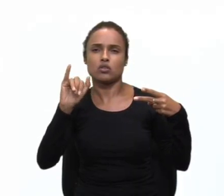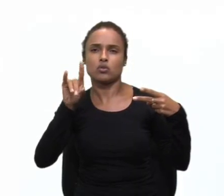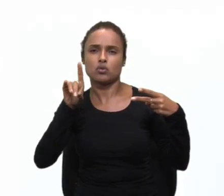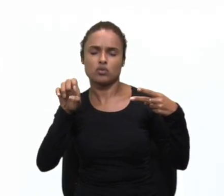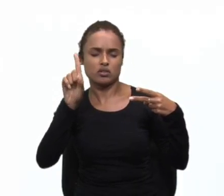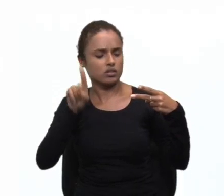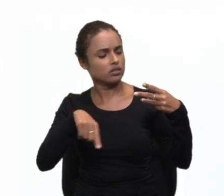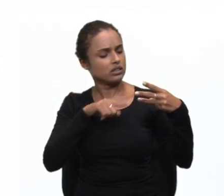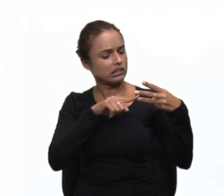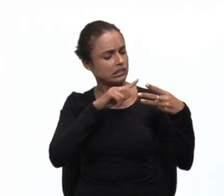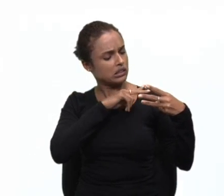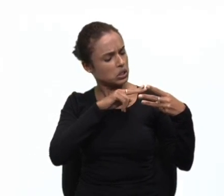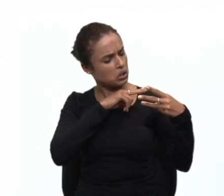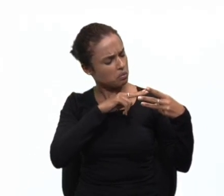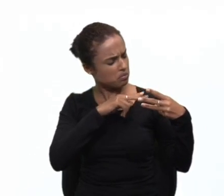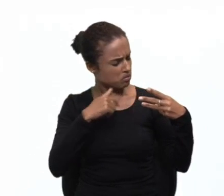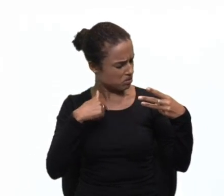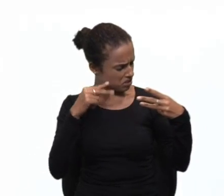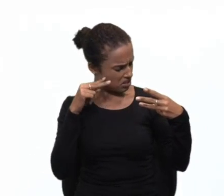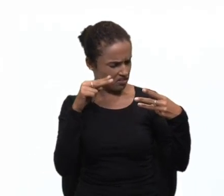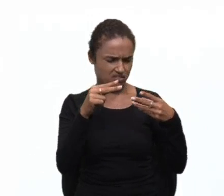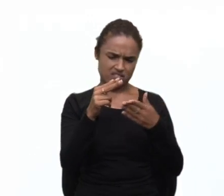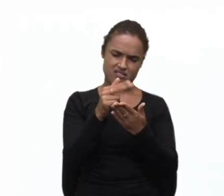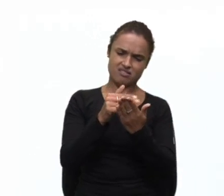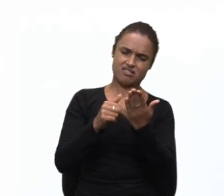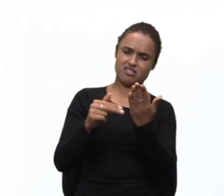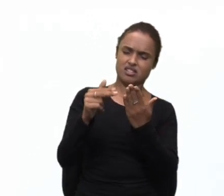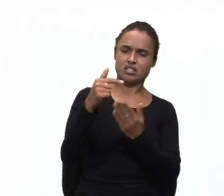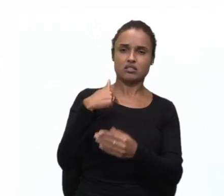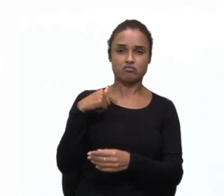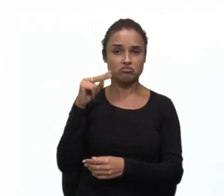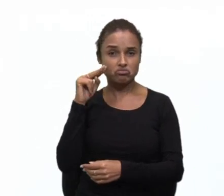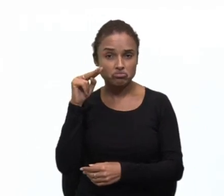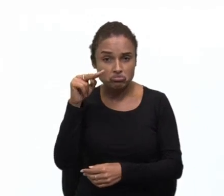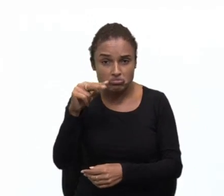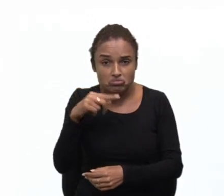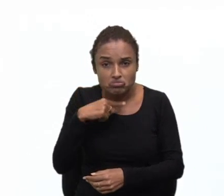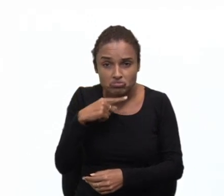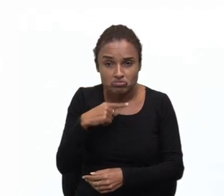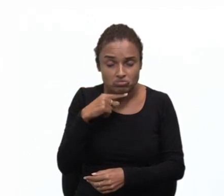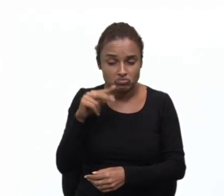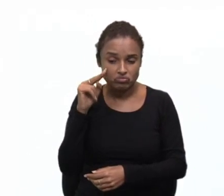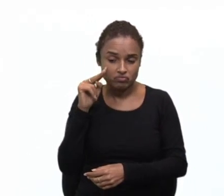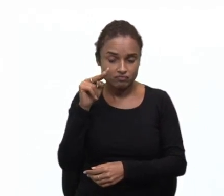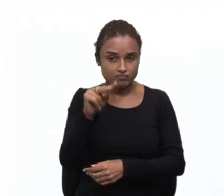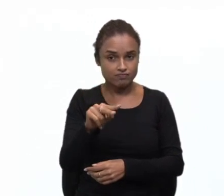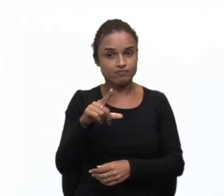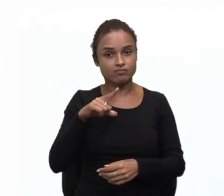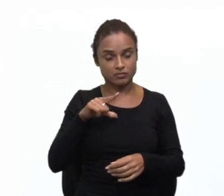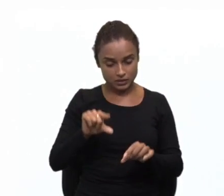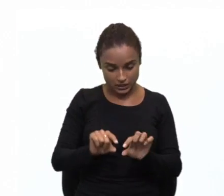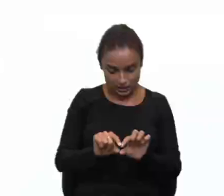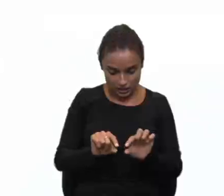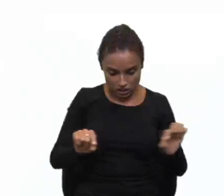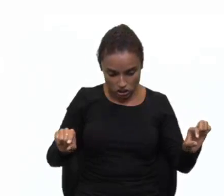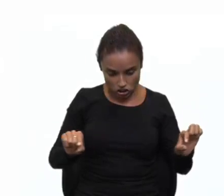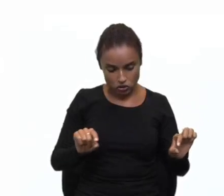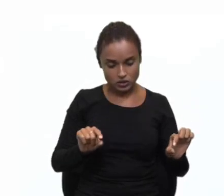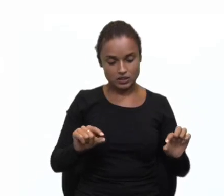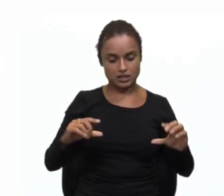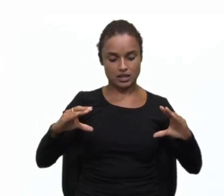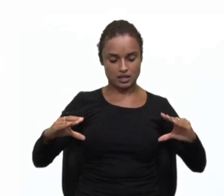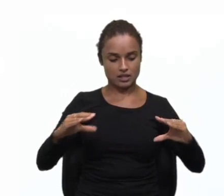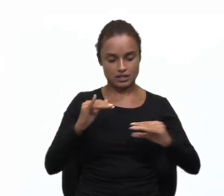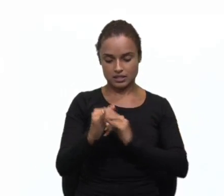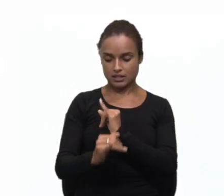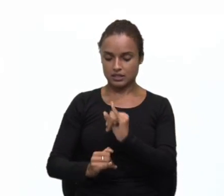entender muito vendo essa imagem, não estou conseguindo ler muito bem. Gente, essas imagens têm a fonte aí embaixo, muitas